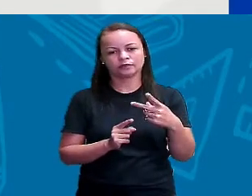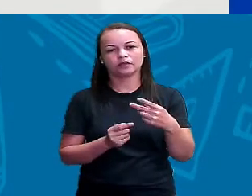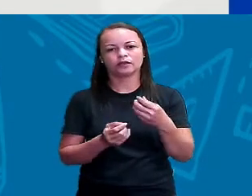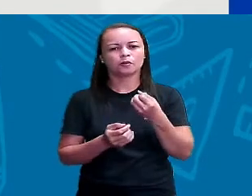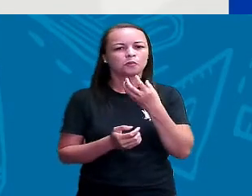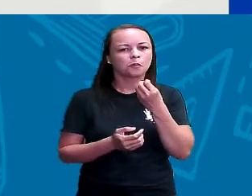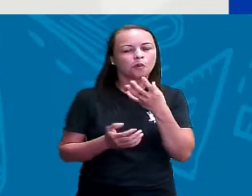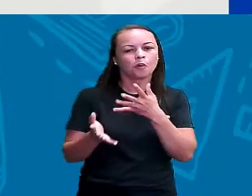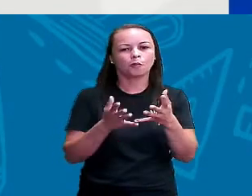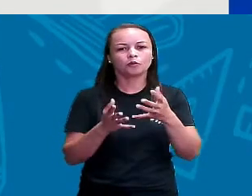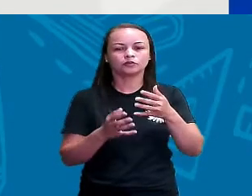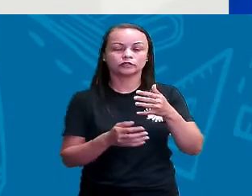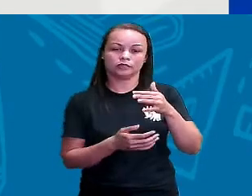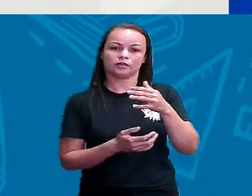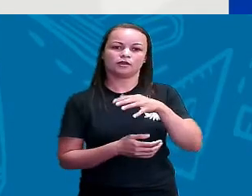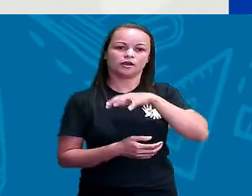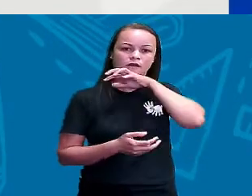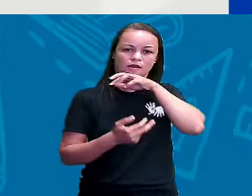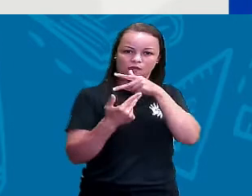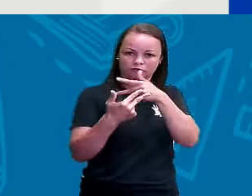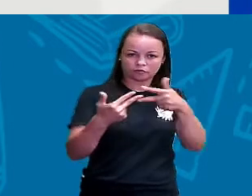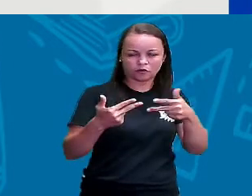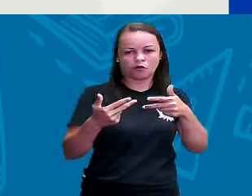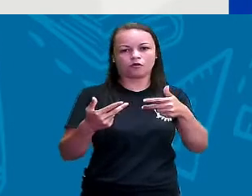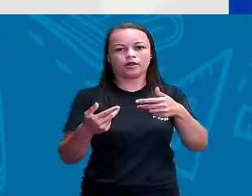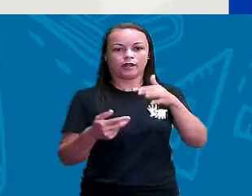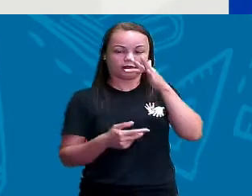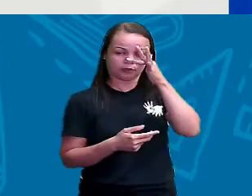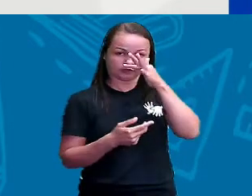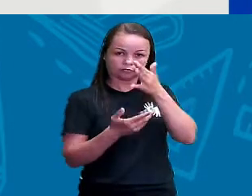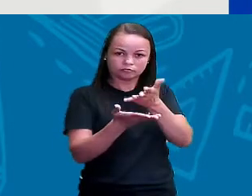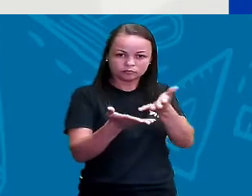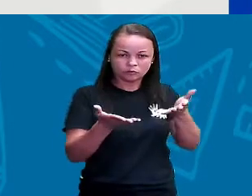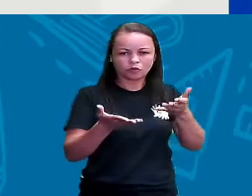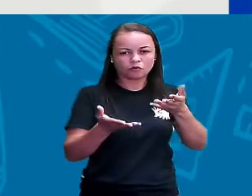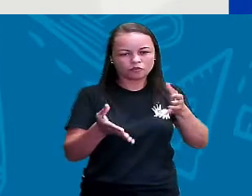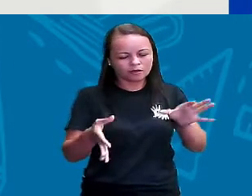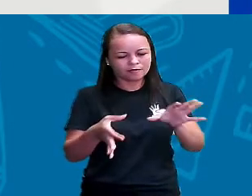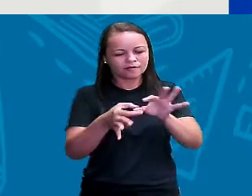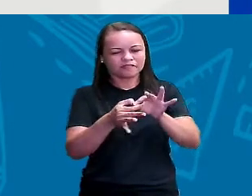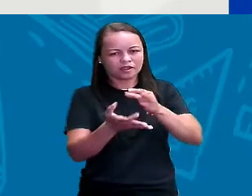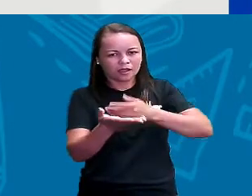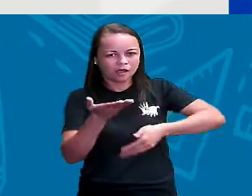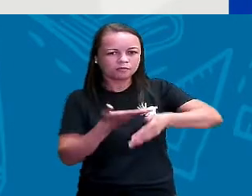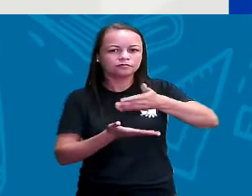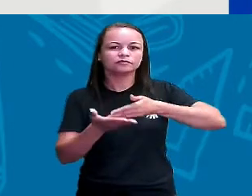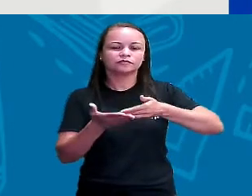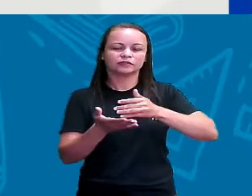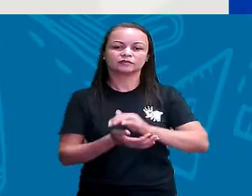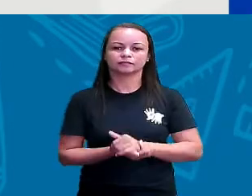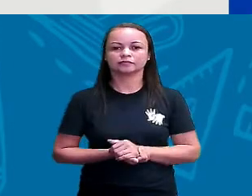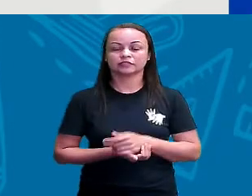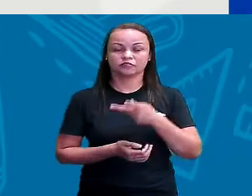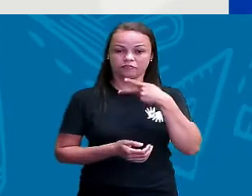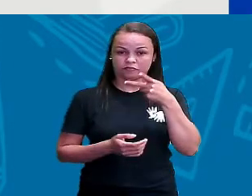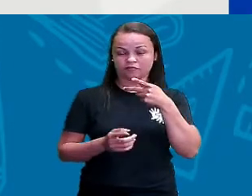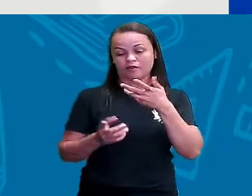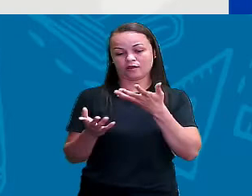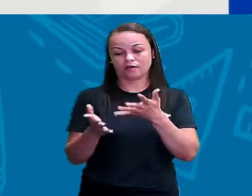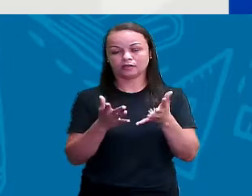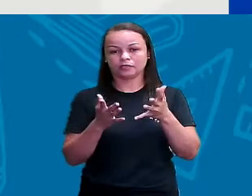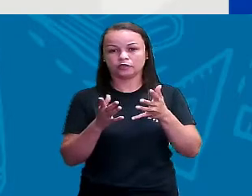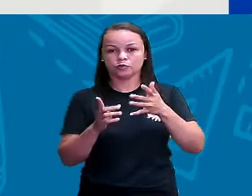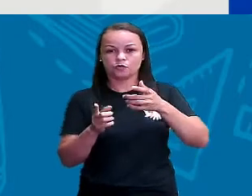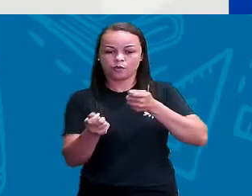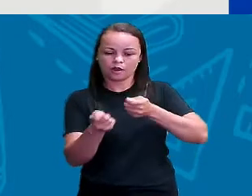a flora e a fauna convivem em harmonia, tá certo? Portanto, quando a gente fala em equilíbrio ambiental, a gente vai estar